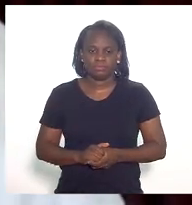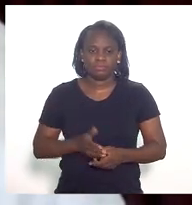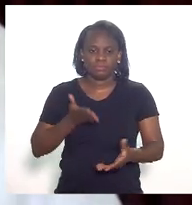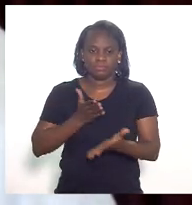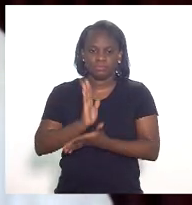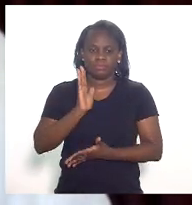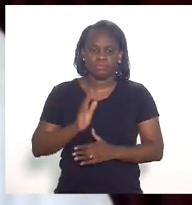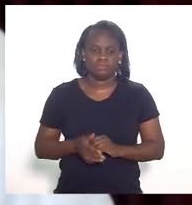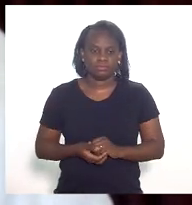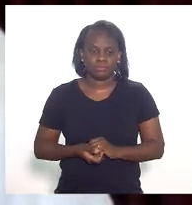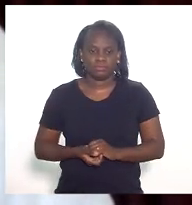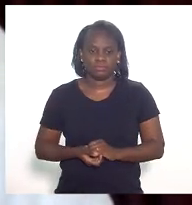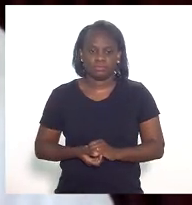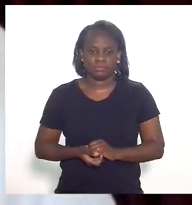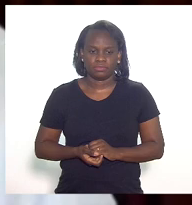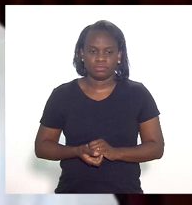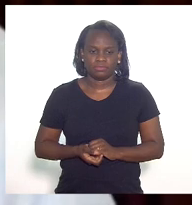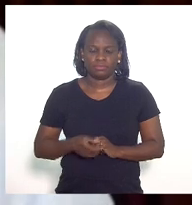aprovado.